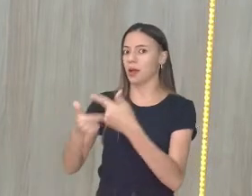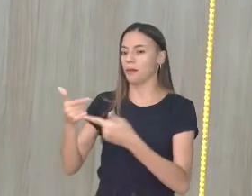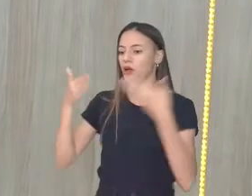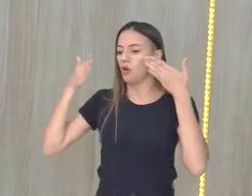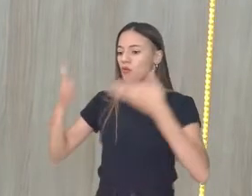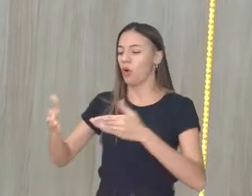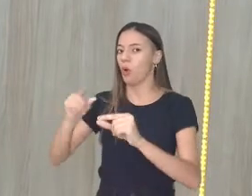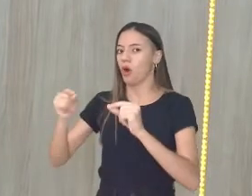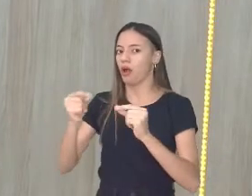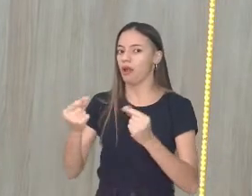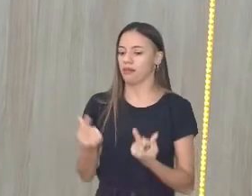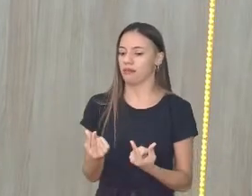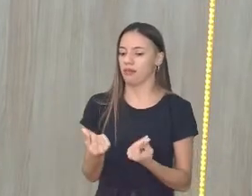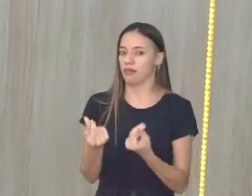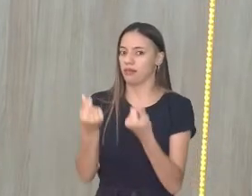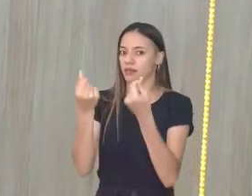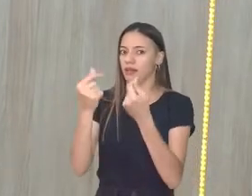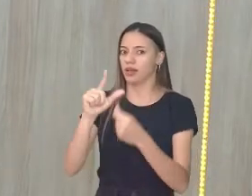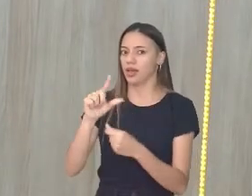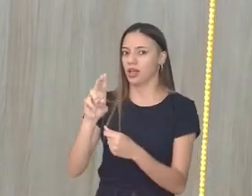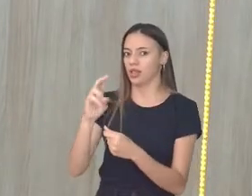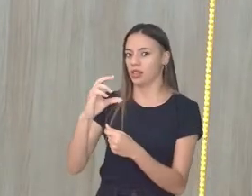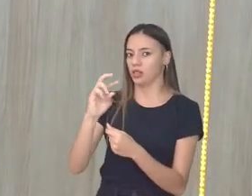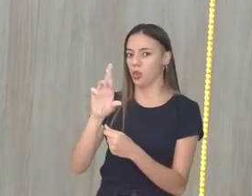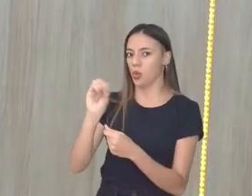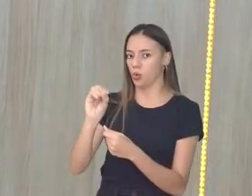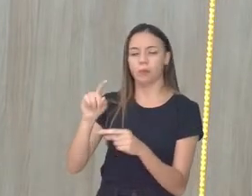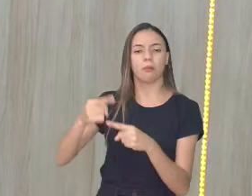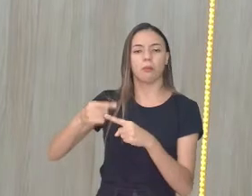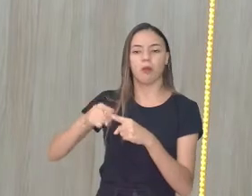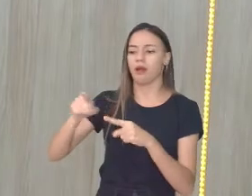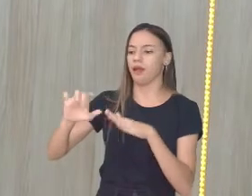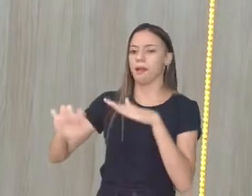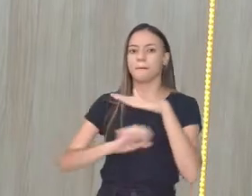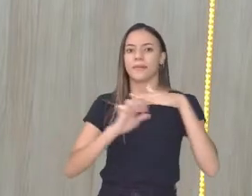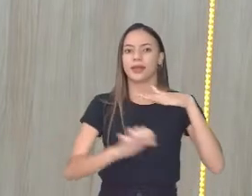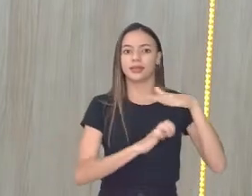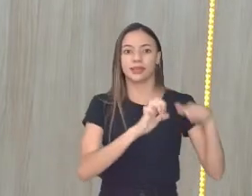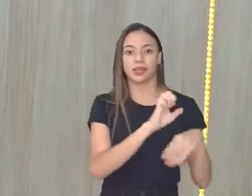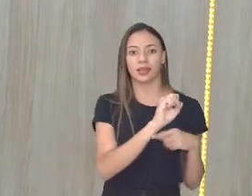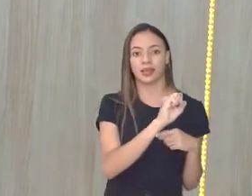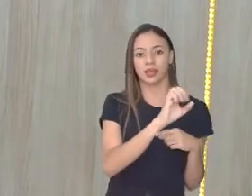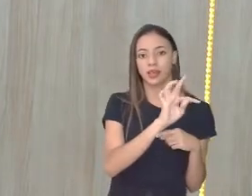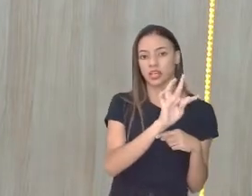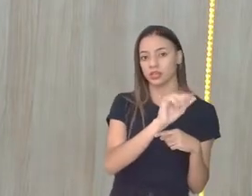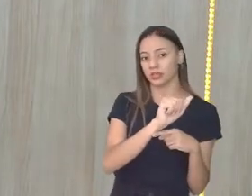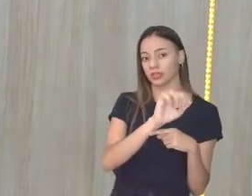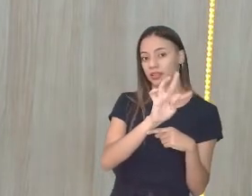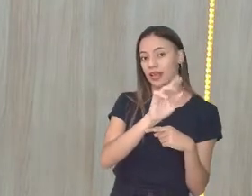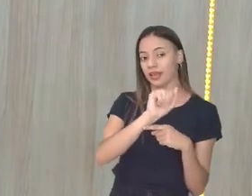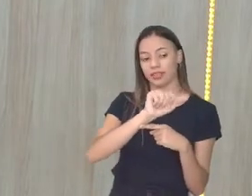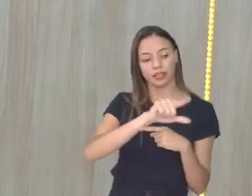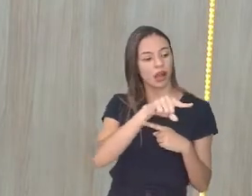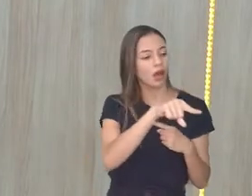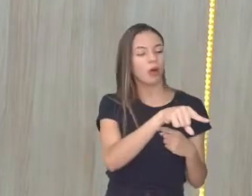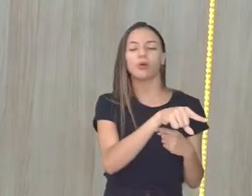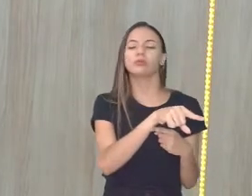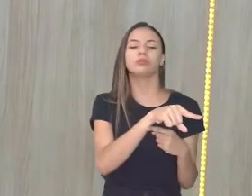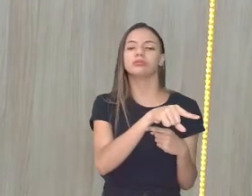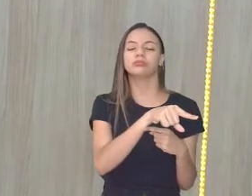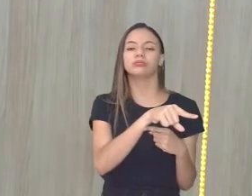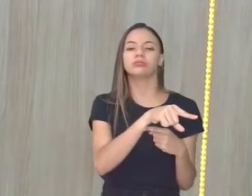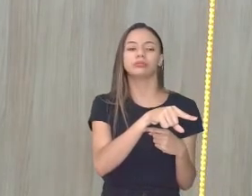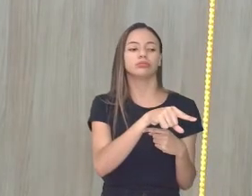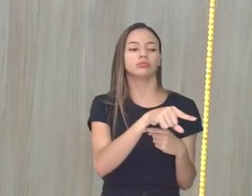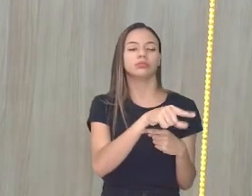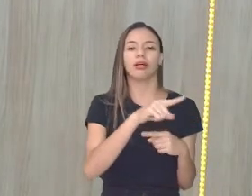do lucro, porque as empresas estatais em teoria, elas prestam